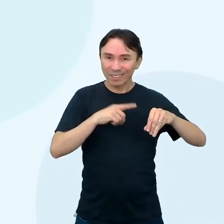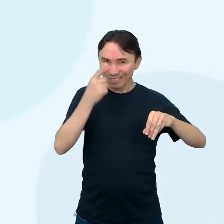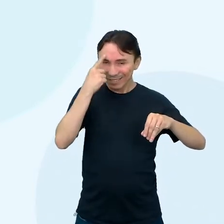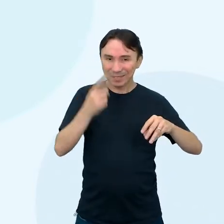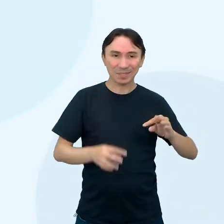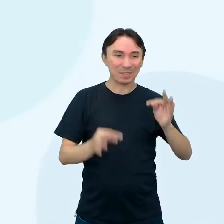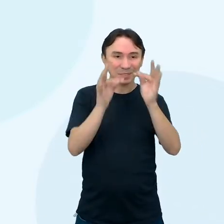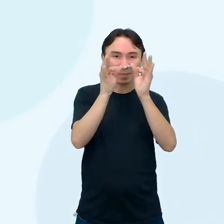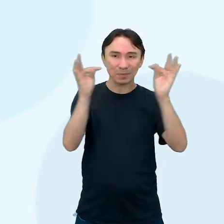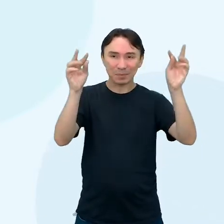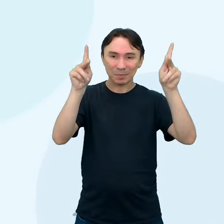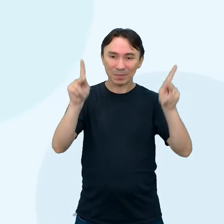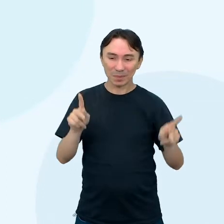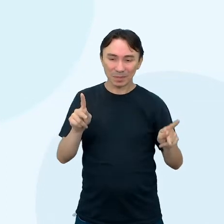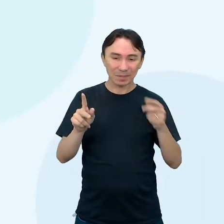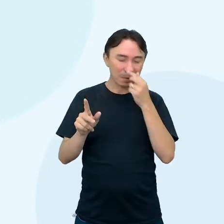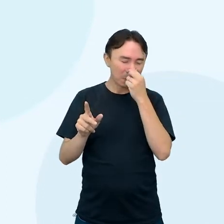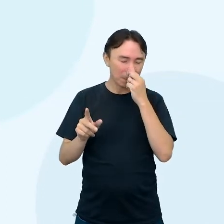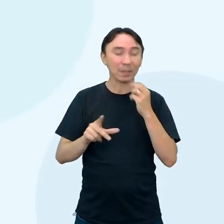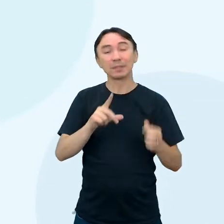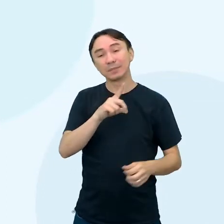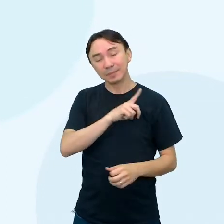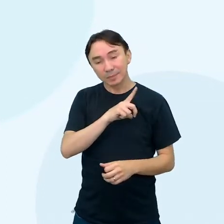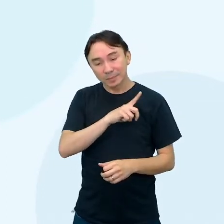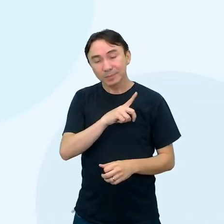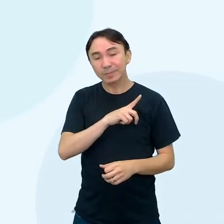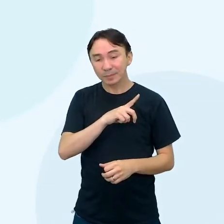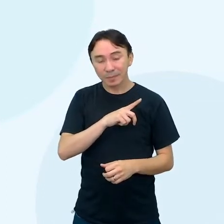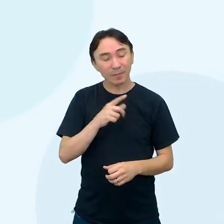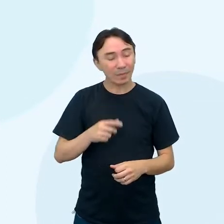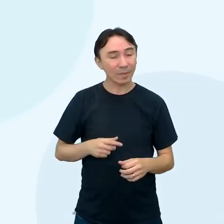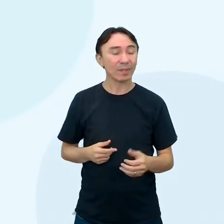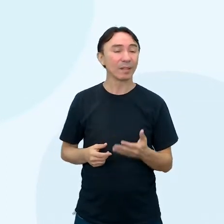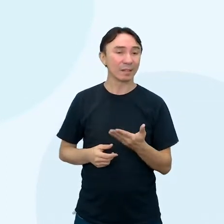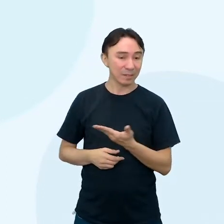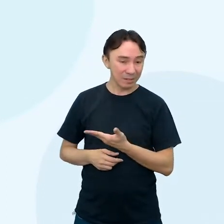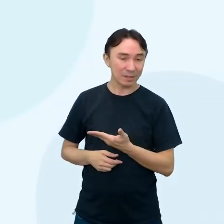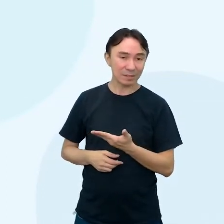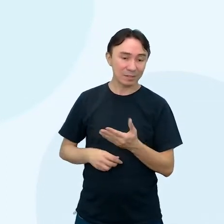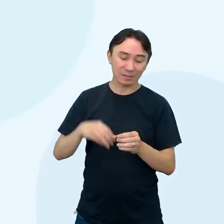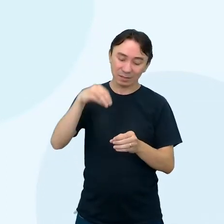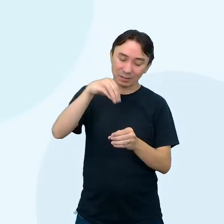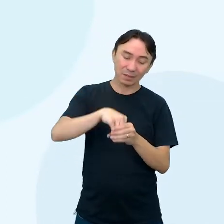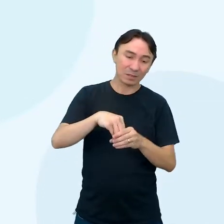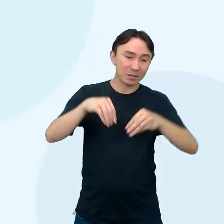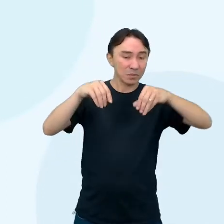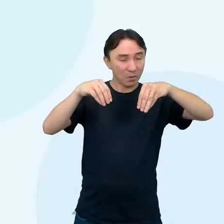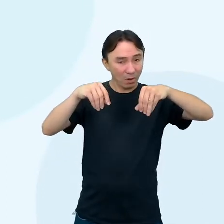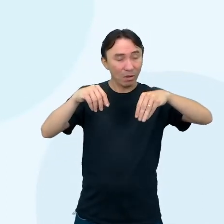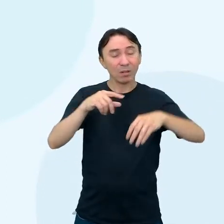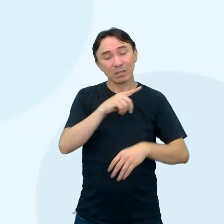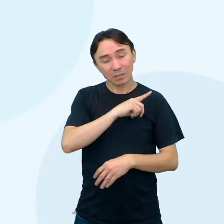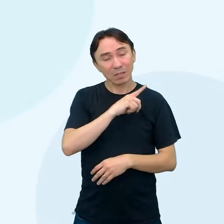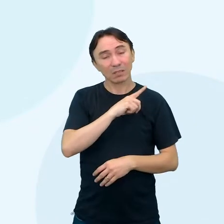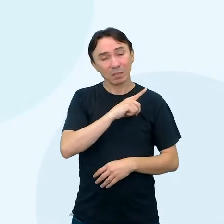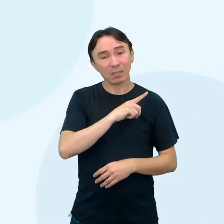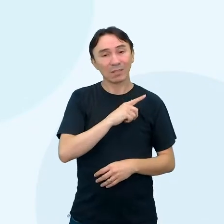periódica que são frequentes dentro ali dentro do solo, da composição